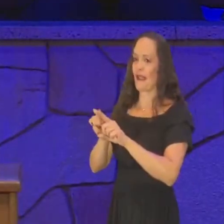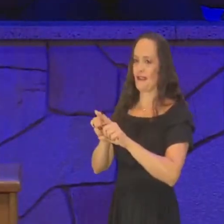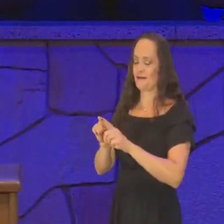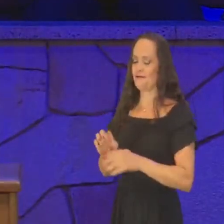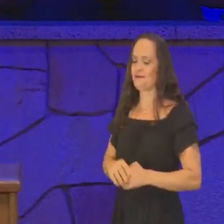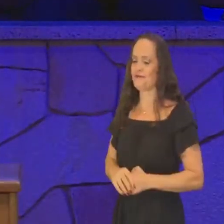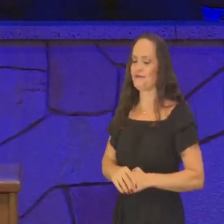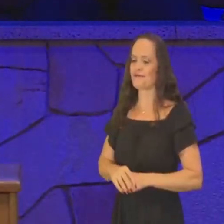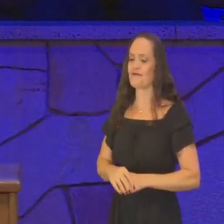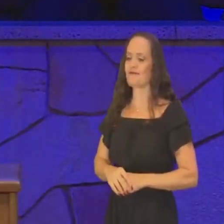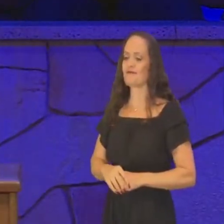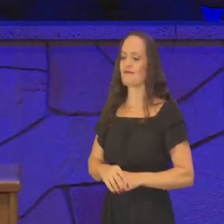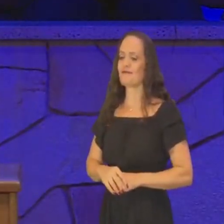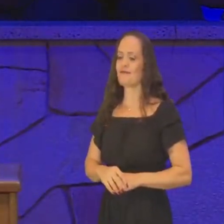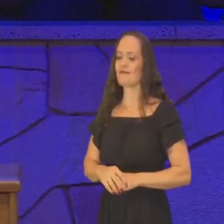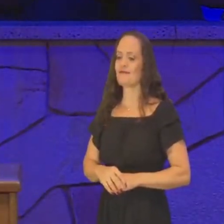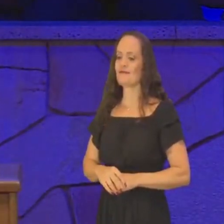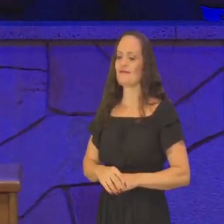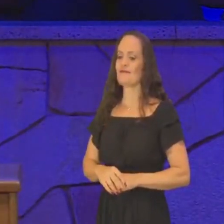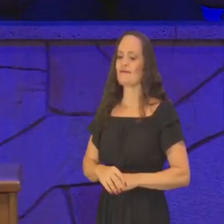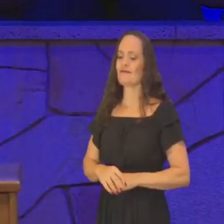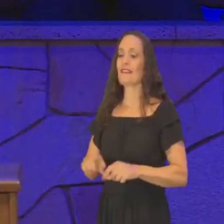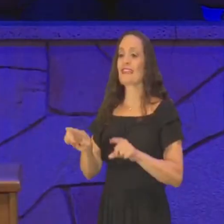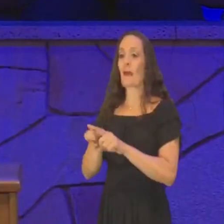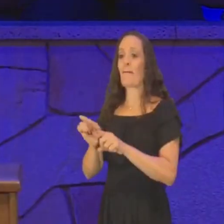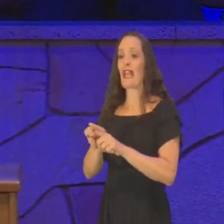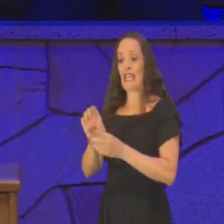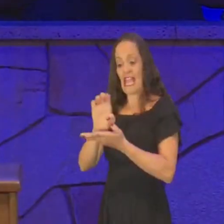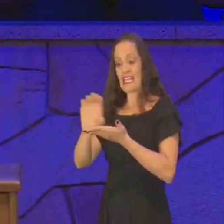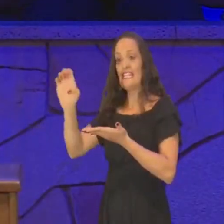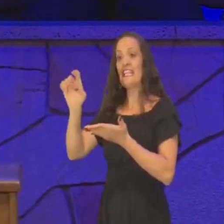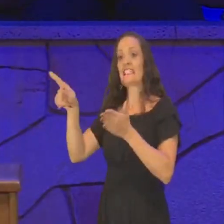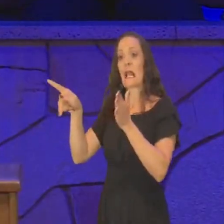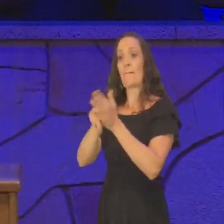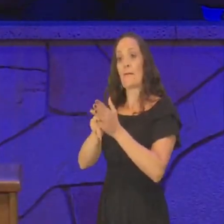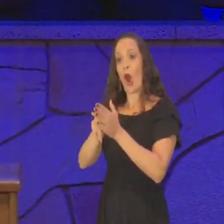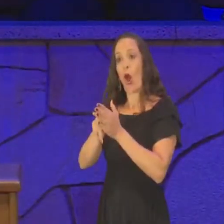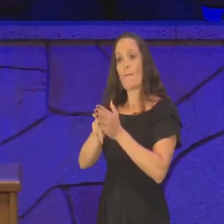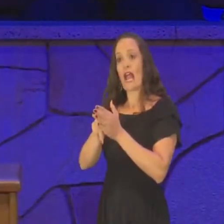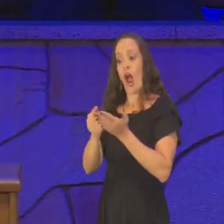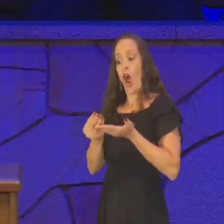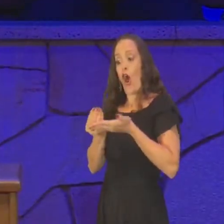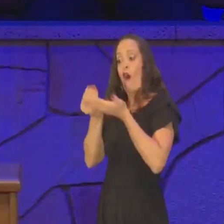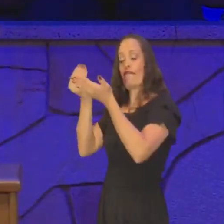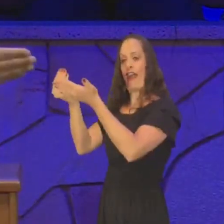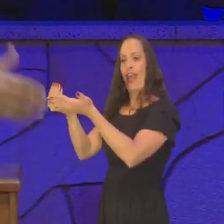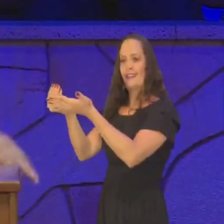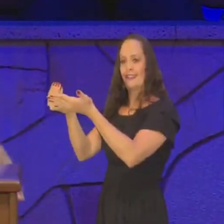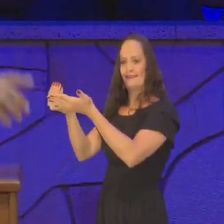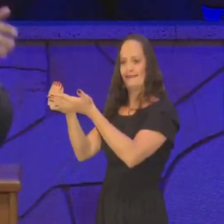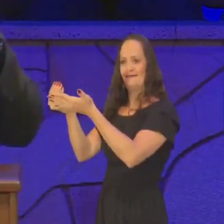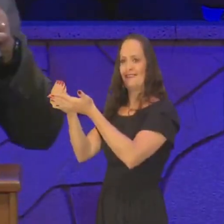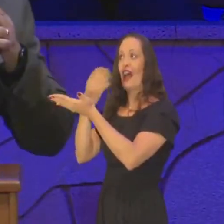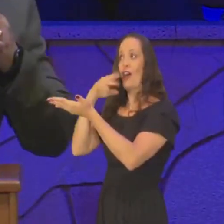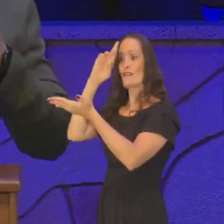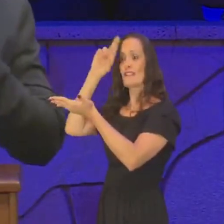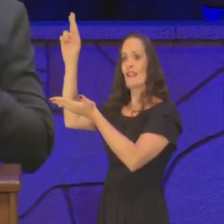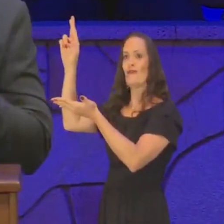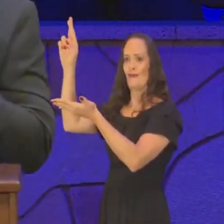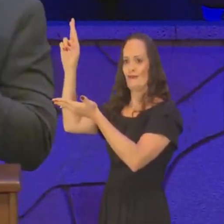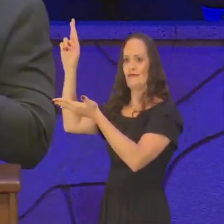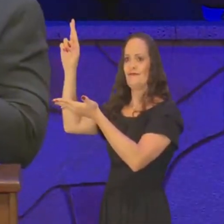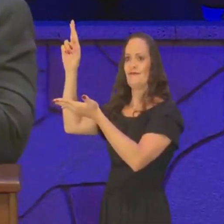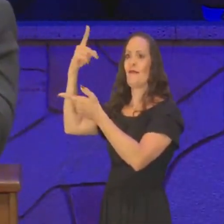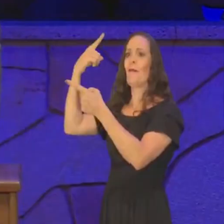sacrifício, Ele seria a própria oferta, Ele era o sacrifício vivo, santo, agradável aos olhos de Deus, e Ele